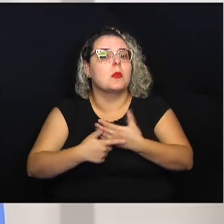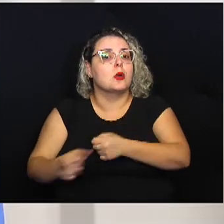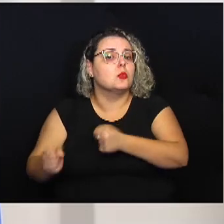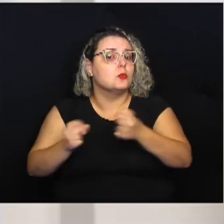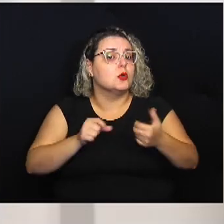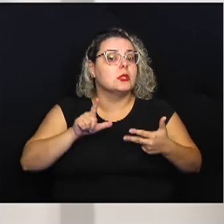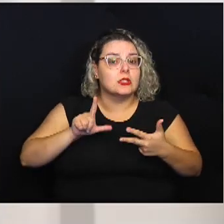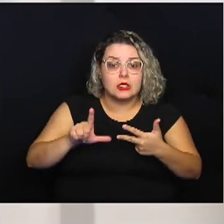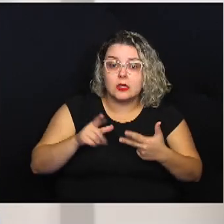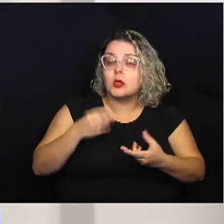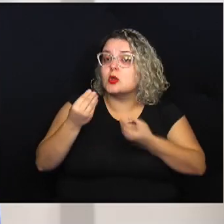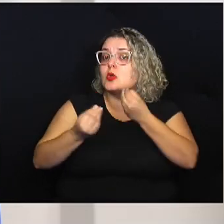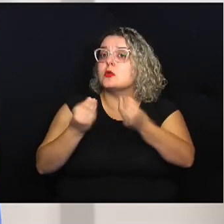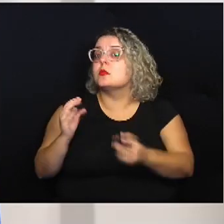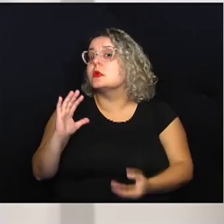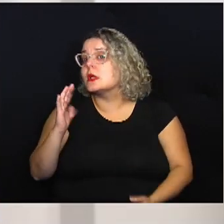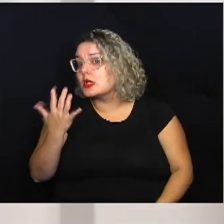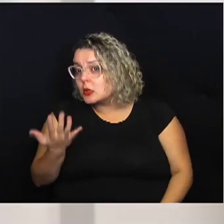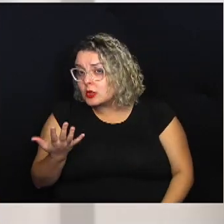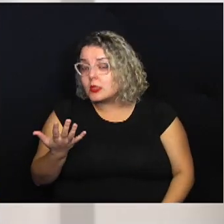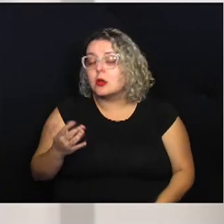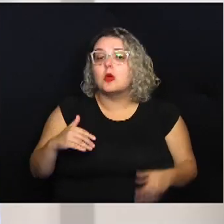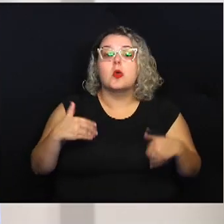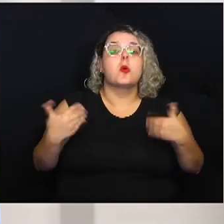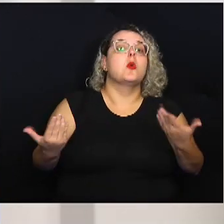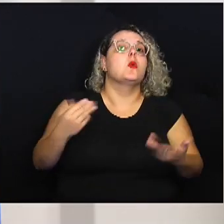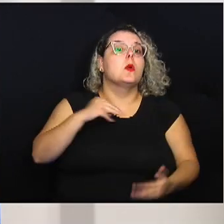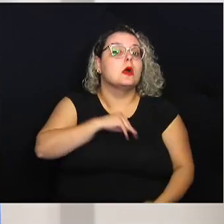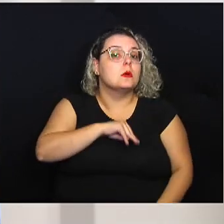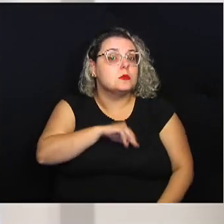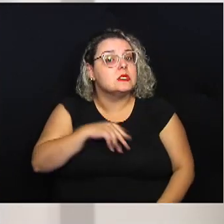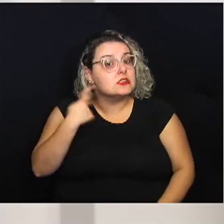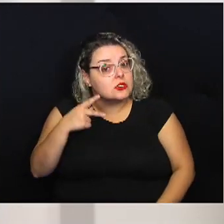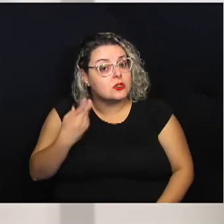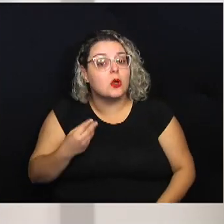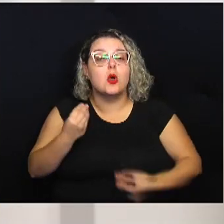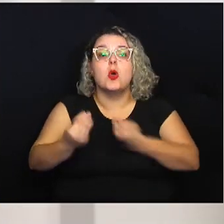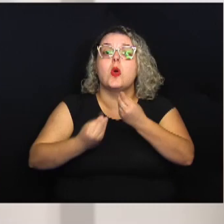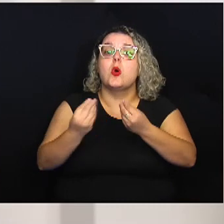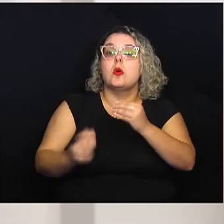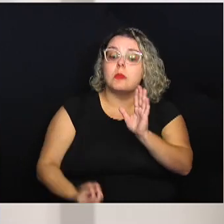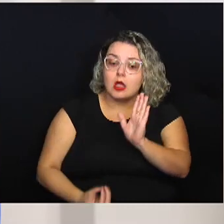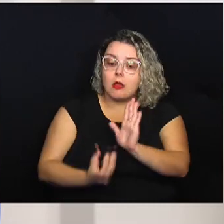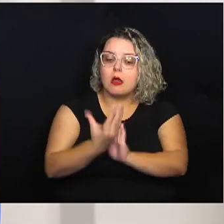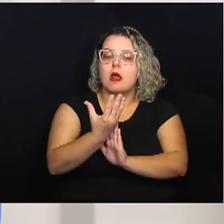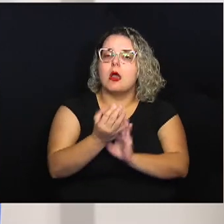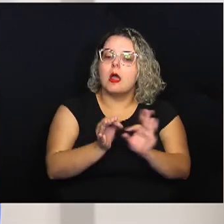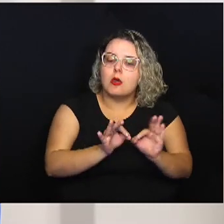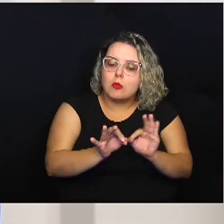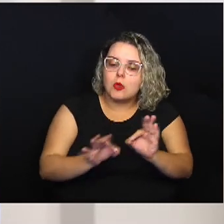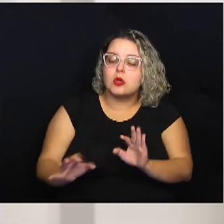Legislativo, como é que funciona, qual é a missão dos vereadores, como é que é elaborado um projeto de lei, como a população